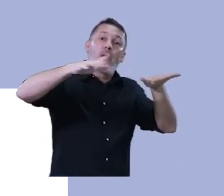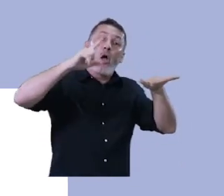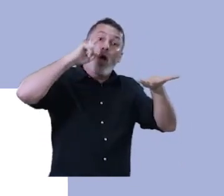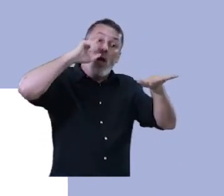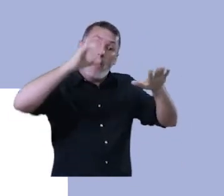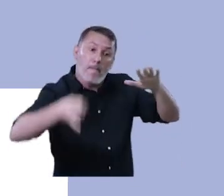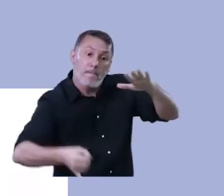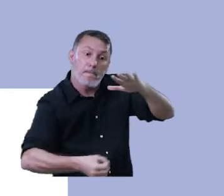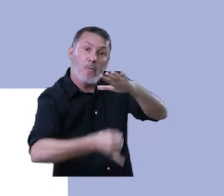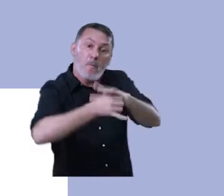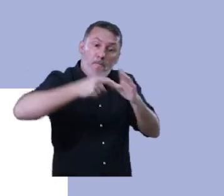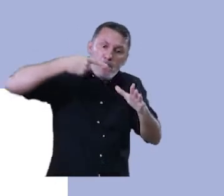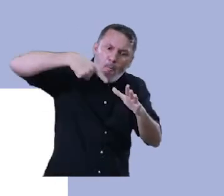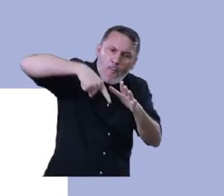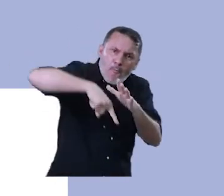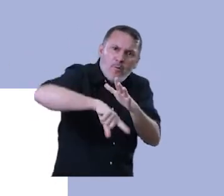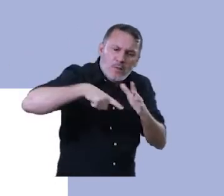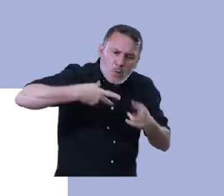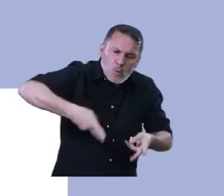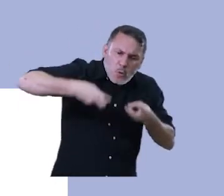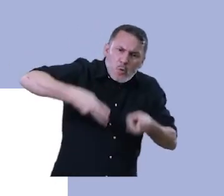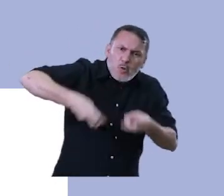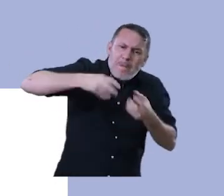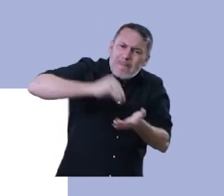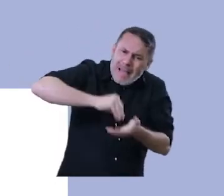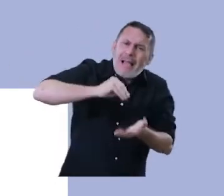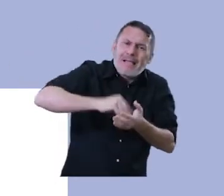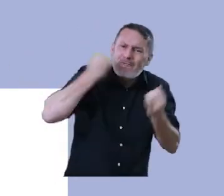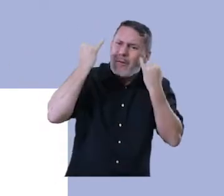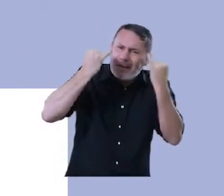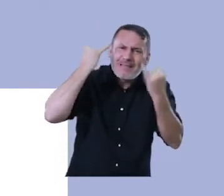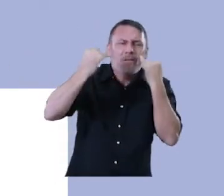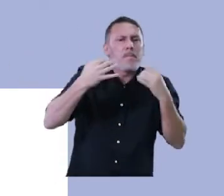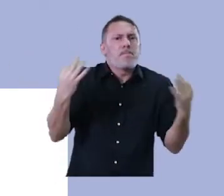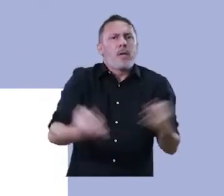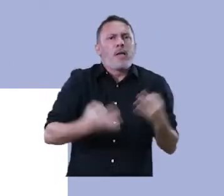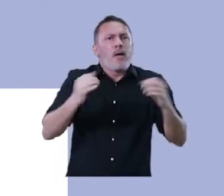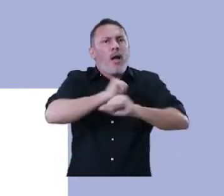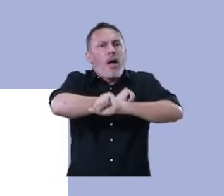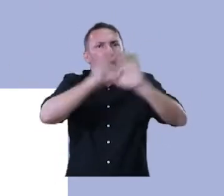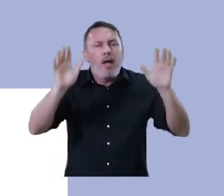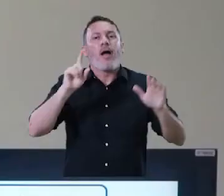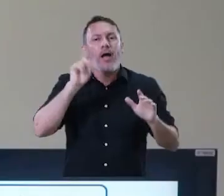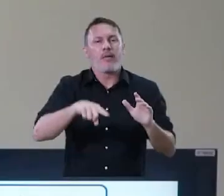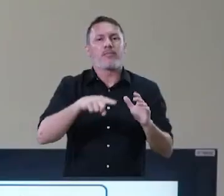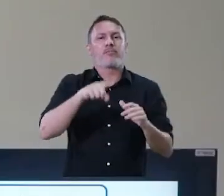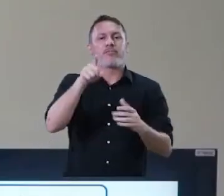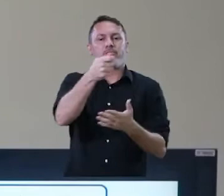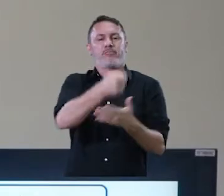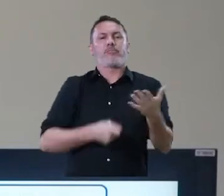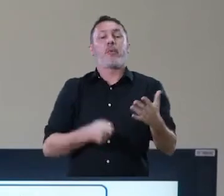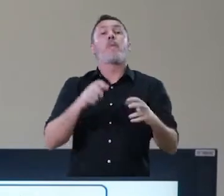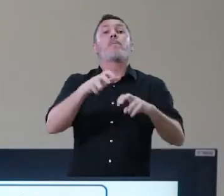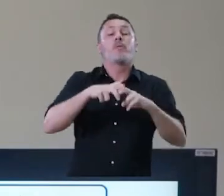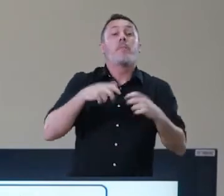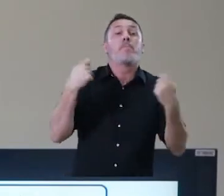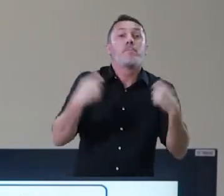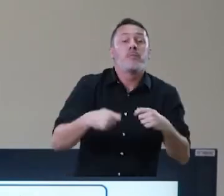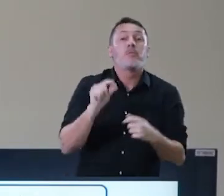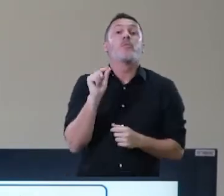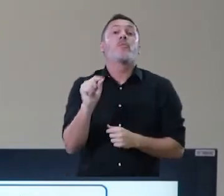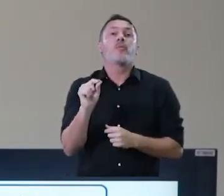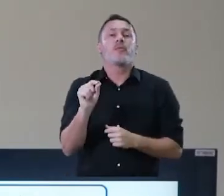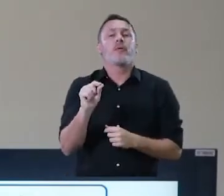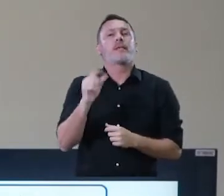mar. O seu texto precisa mostrar ali um excelente domínio de conteúdo. E por isso você precisa,